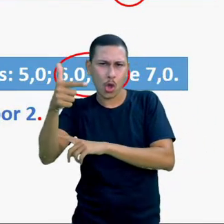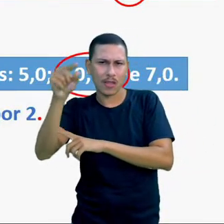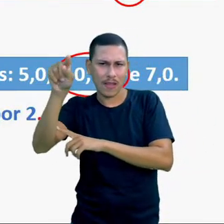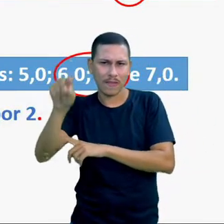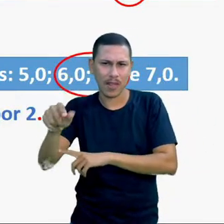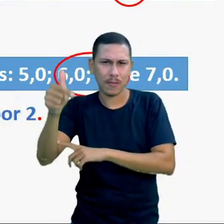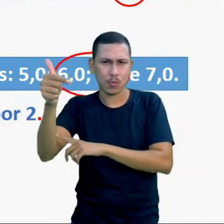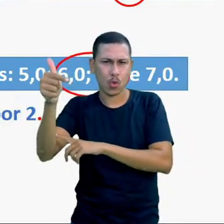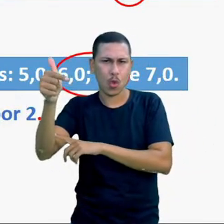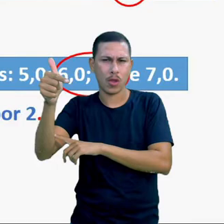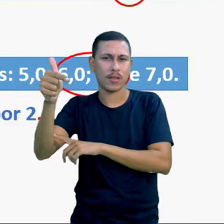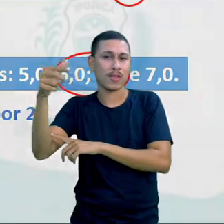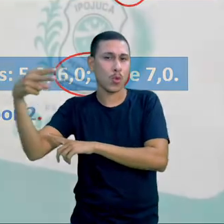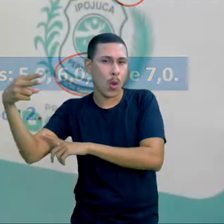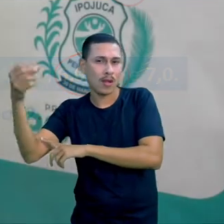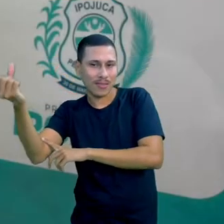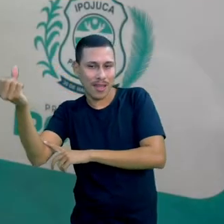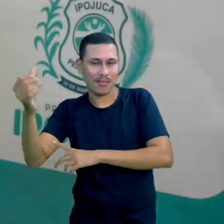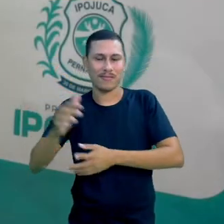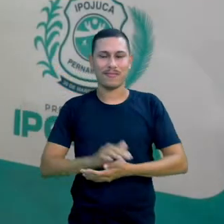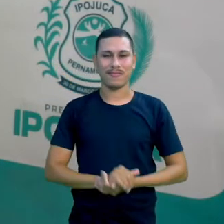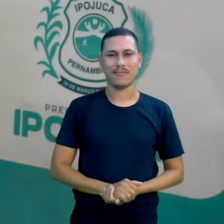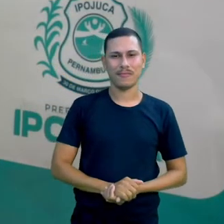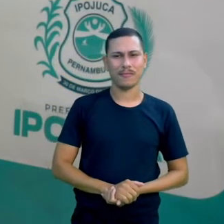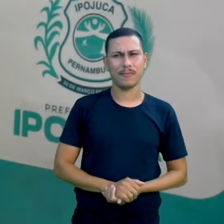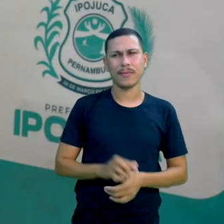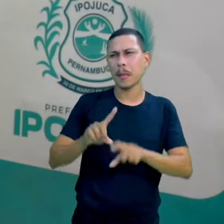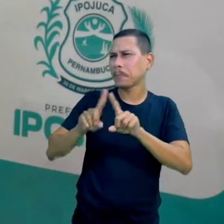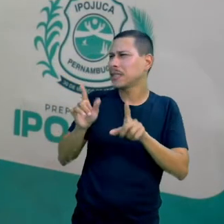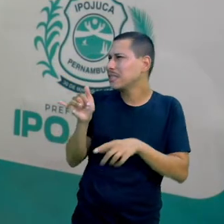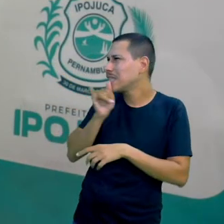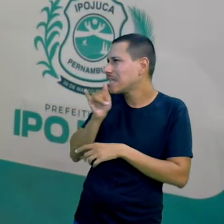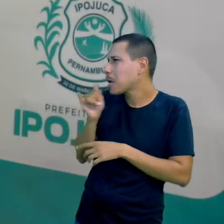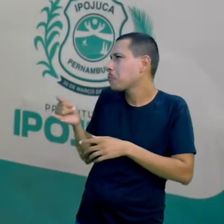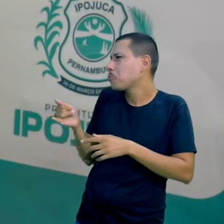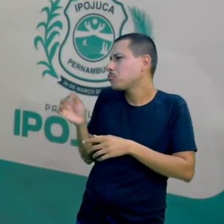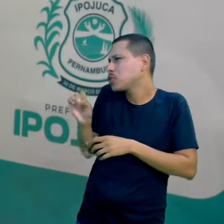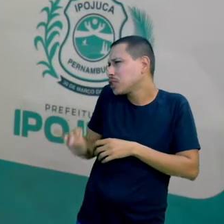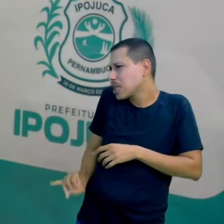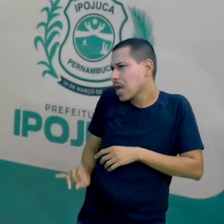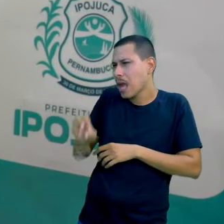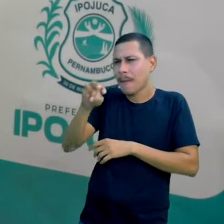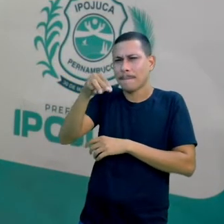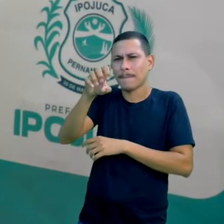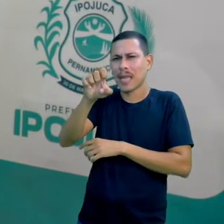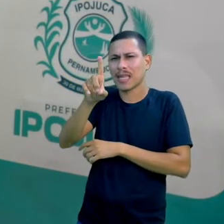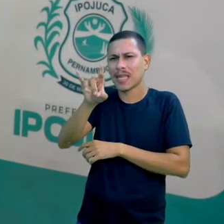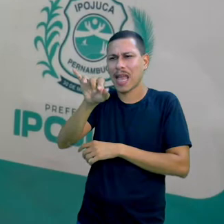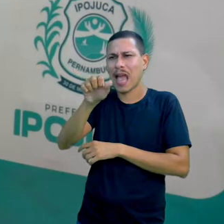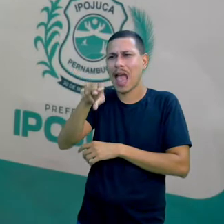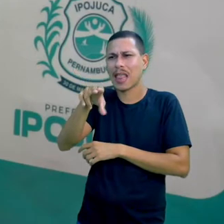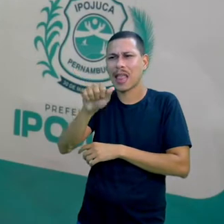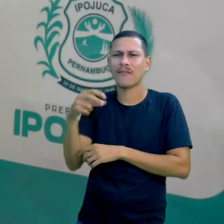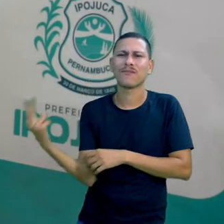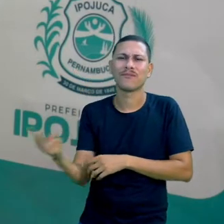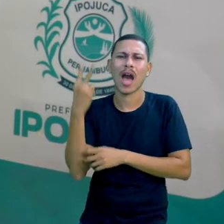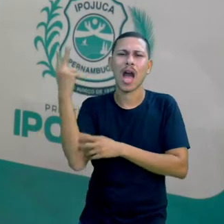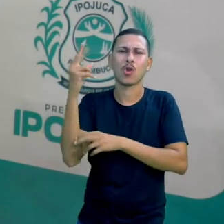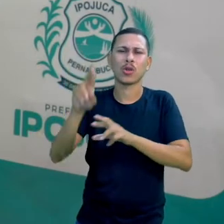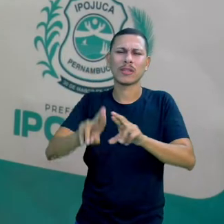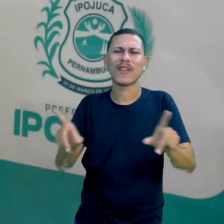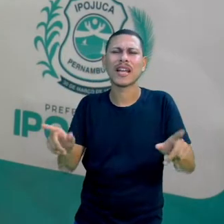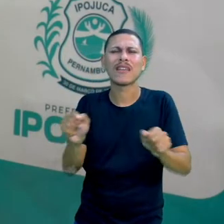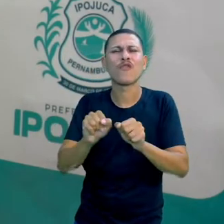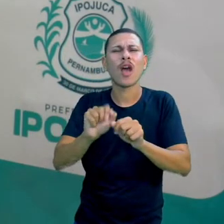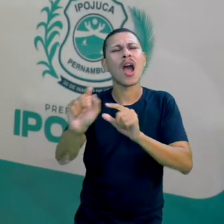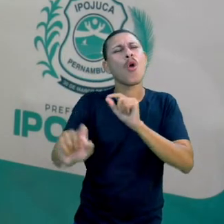igual a 6. Professora, e se a mediana tiver valores diferentes? Você vai fazer a mesma